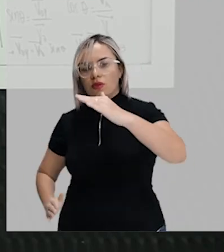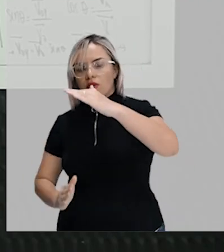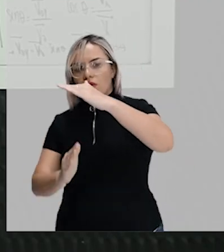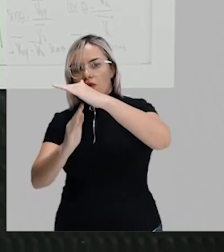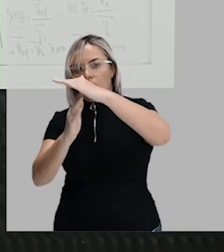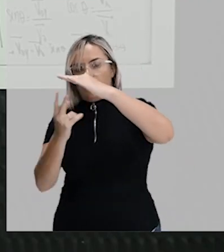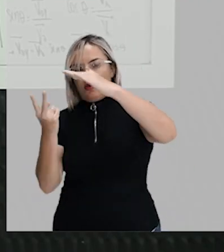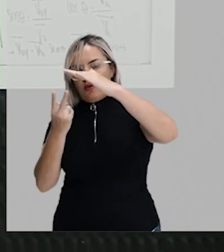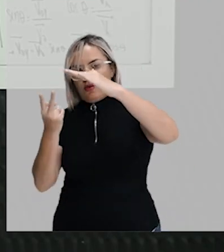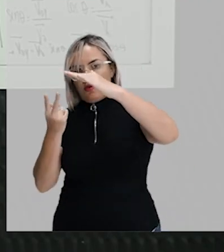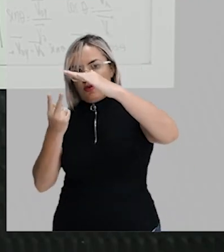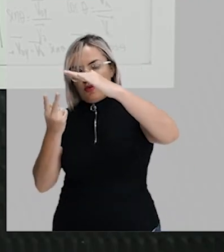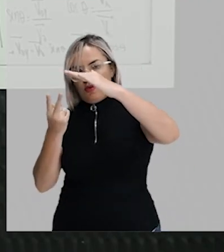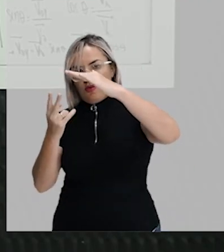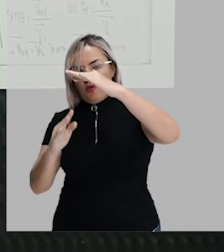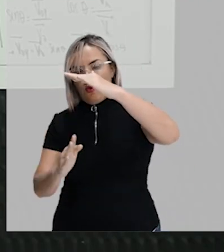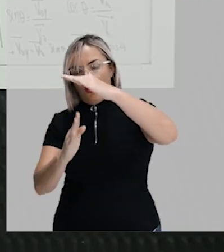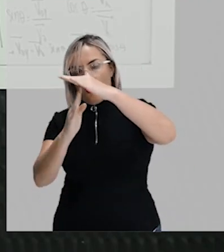Então, vai ficar 0,